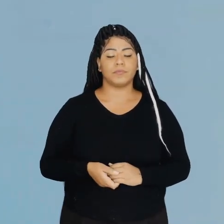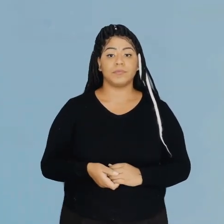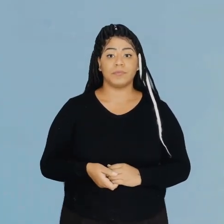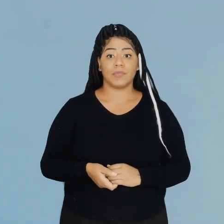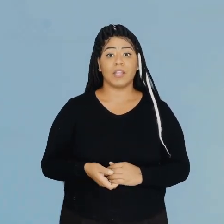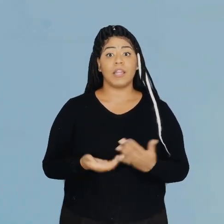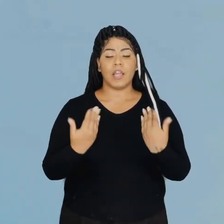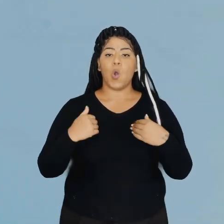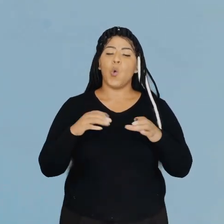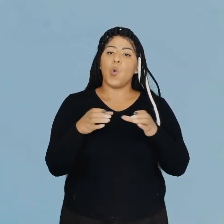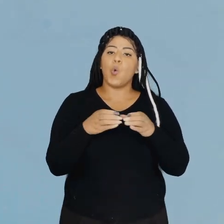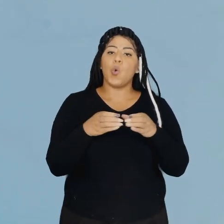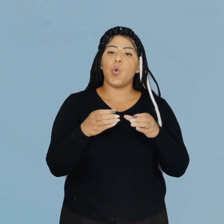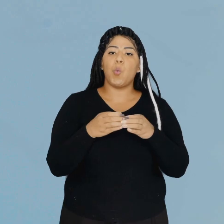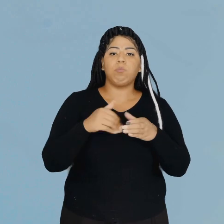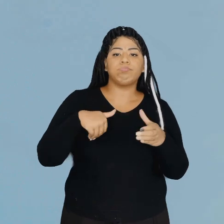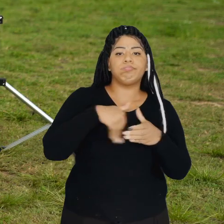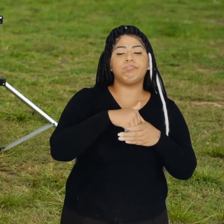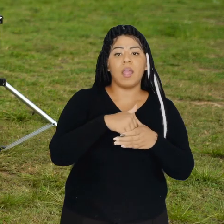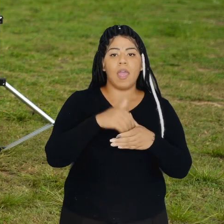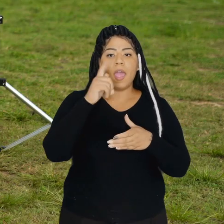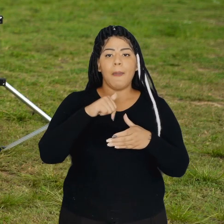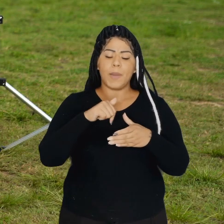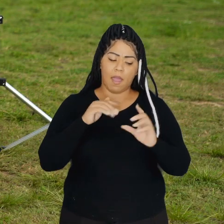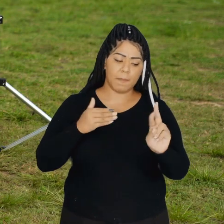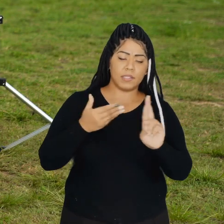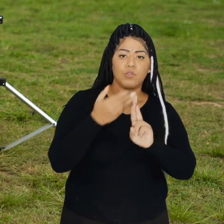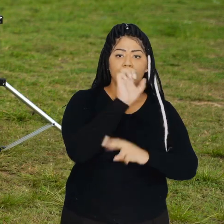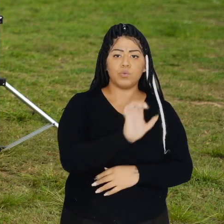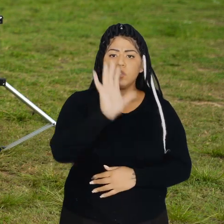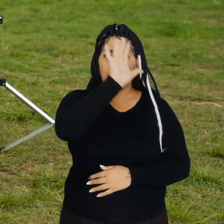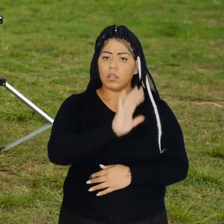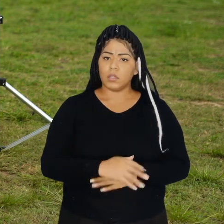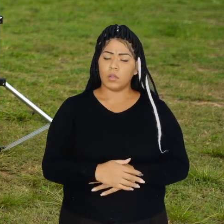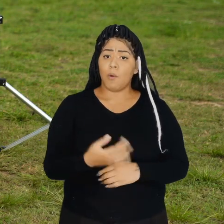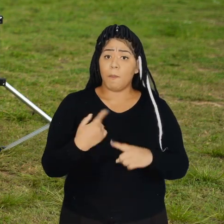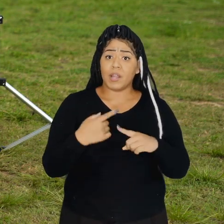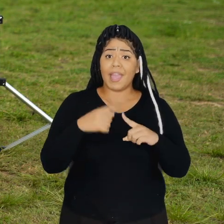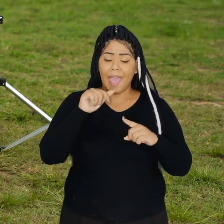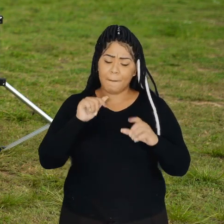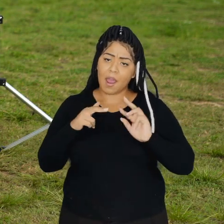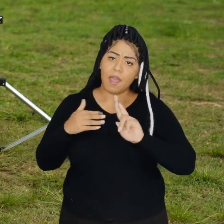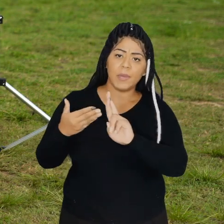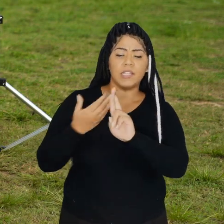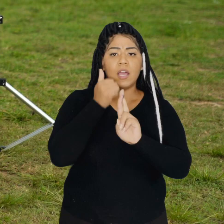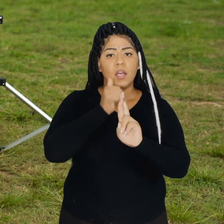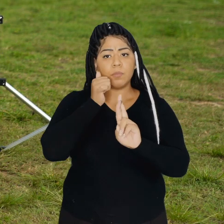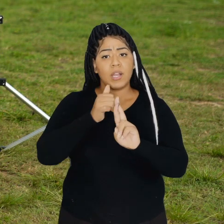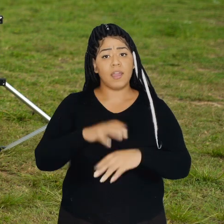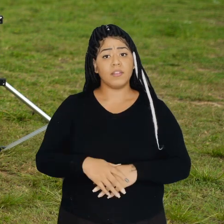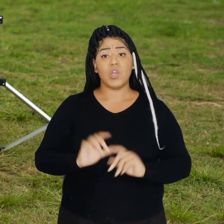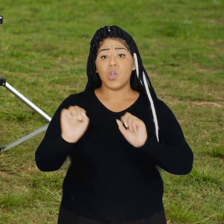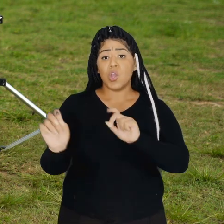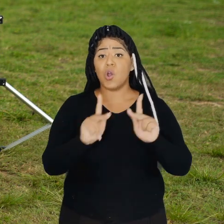Para mim, o futebol representa diversidade. O futebol, para mim, é uma coisa que representa nós mulheres, apesar de nos